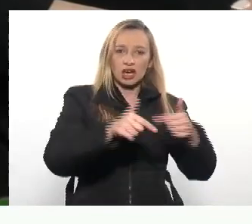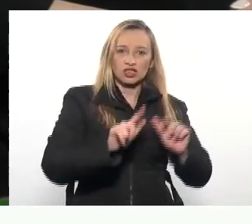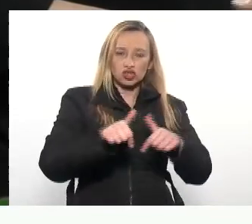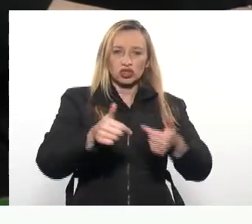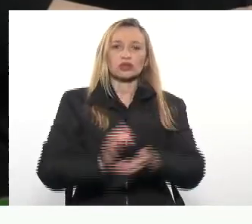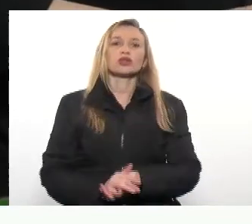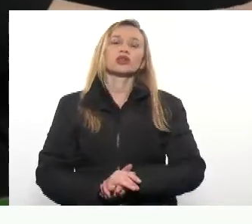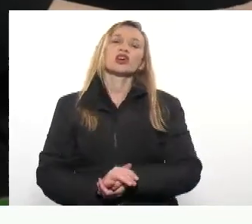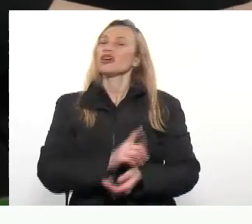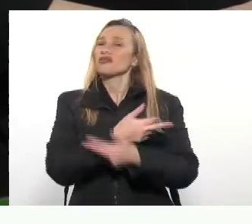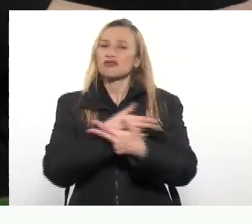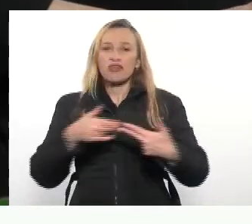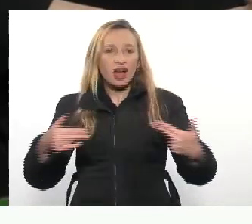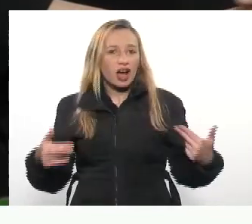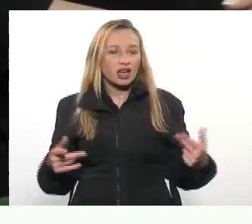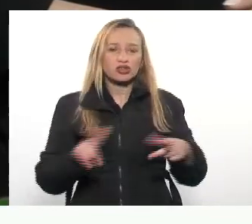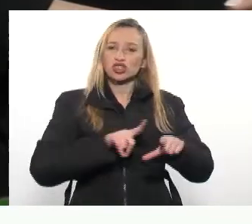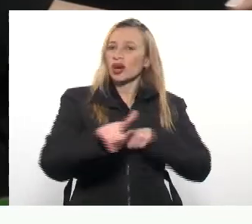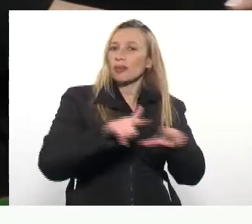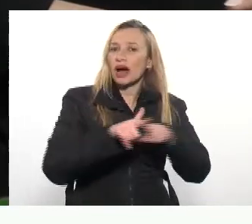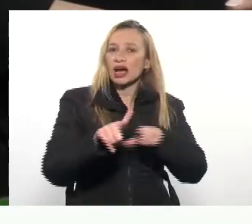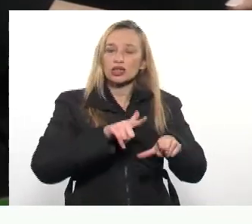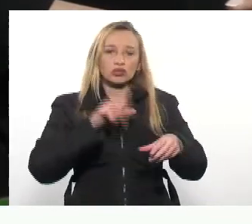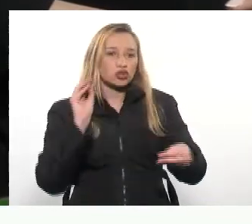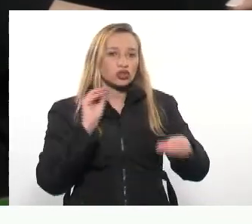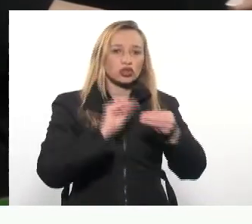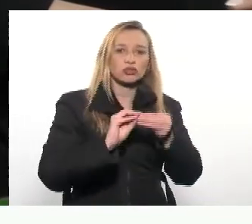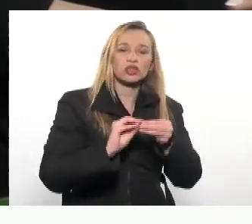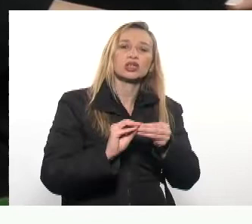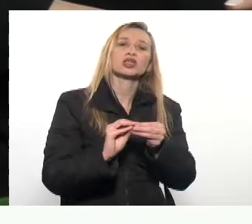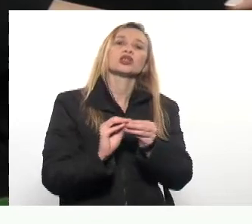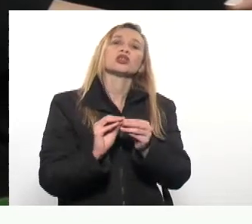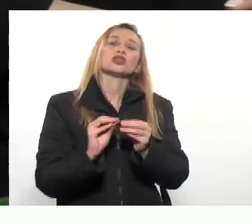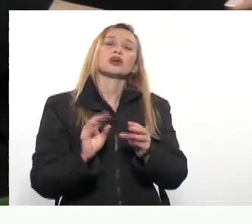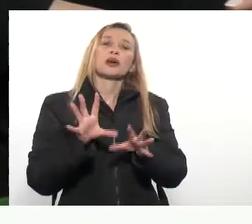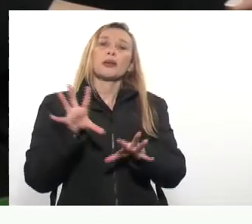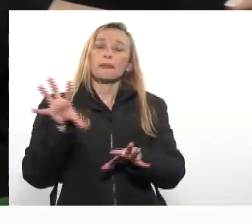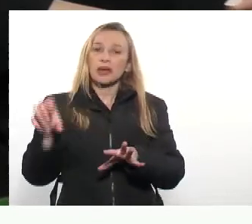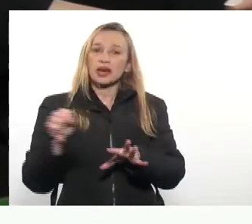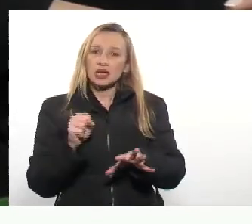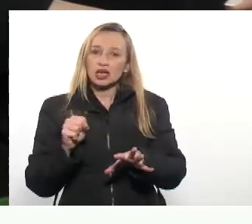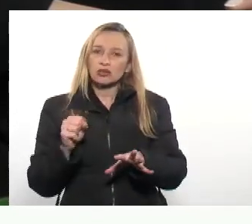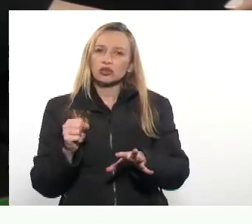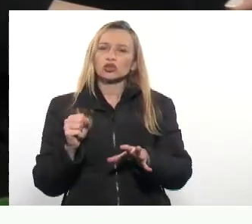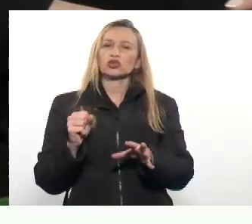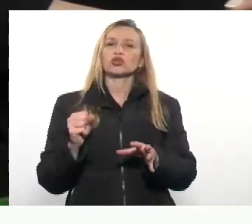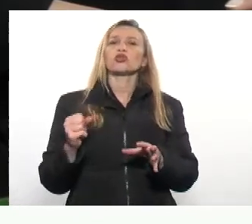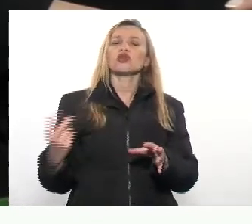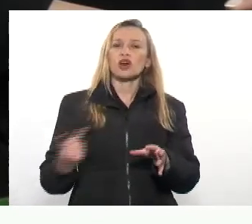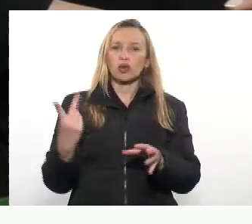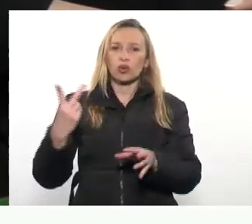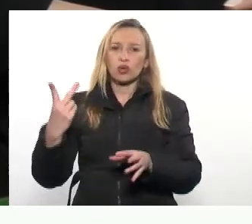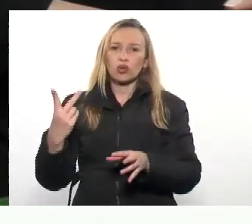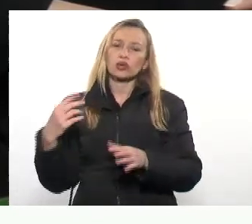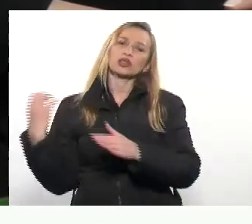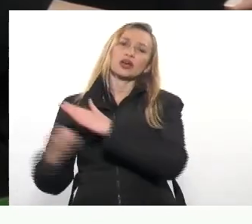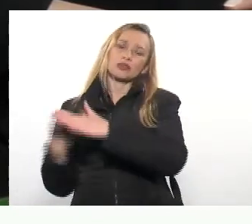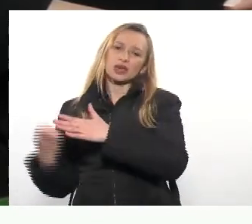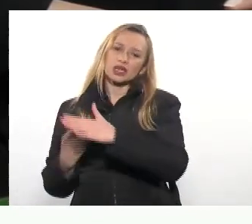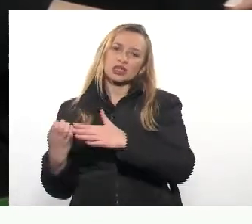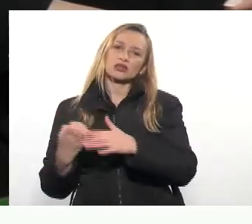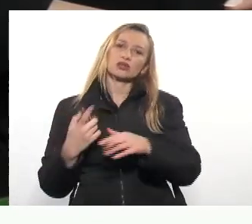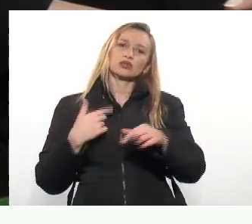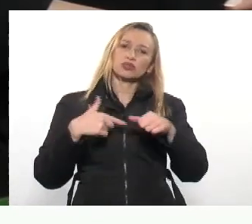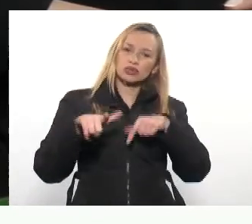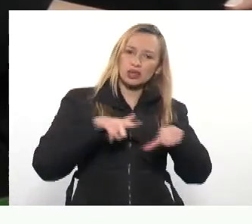várias simulações em cima da massa de arrecadação da companhia, ou seja, pegamos o próprio faturamento da companhia, vamos rodar a estrutura nova e